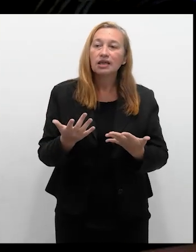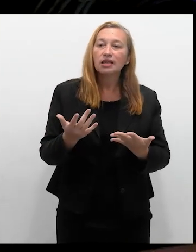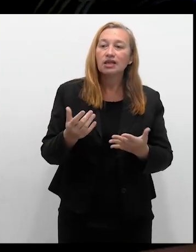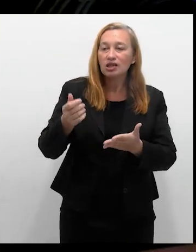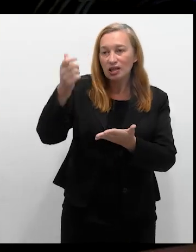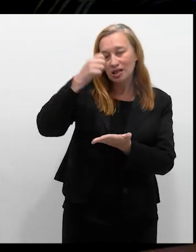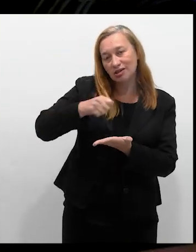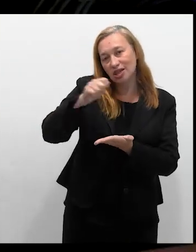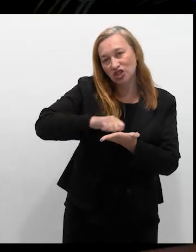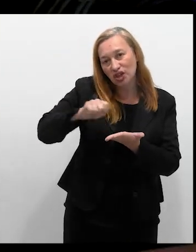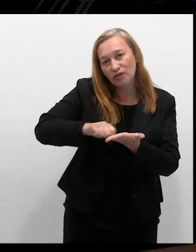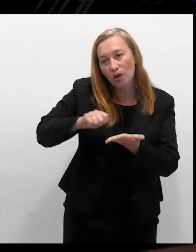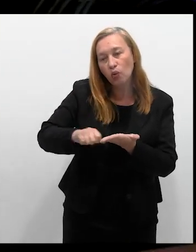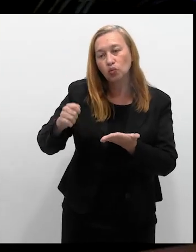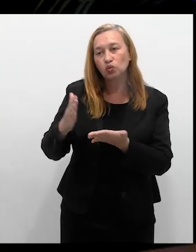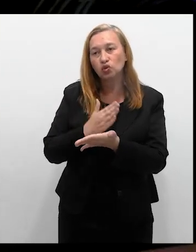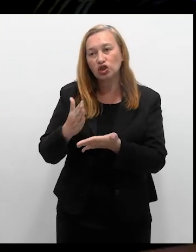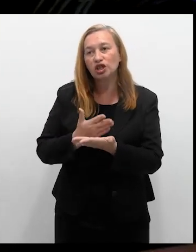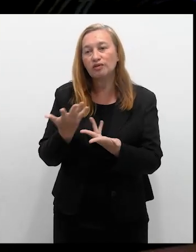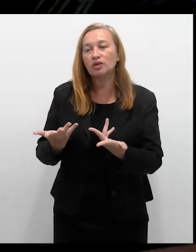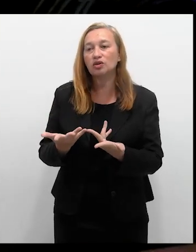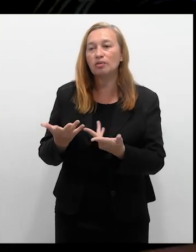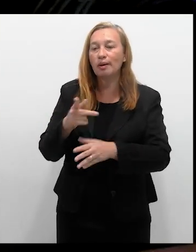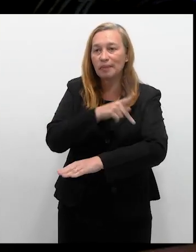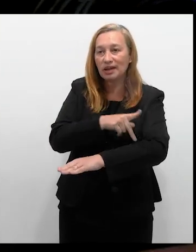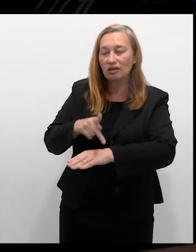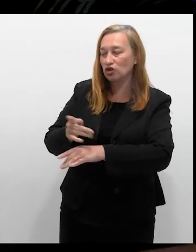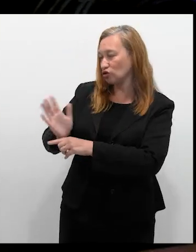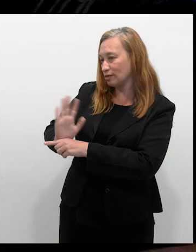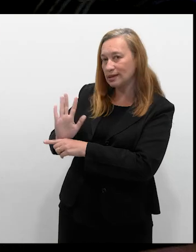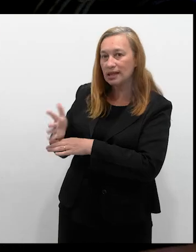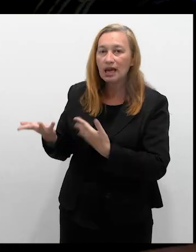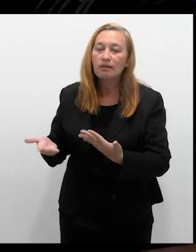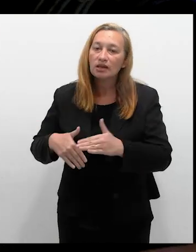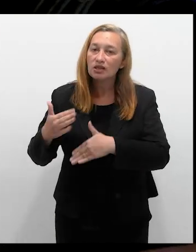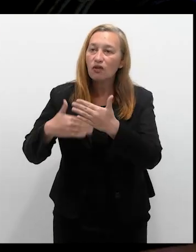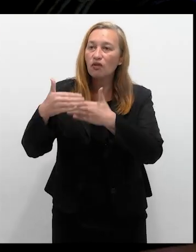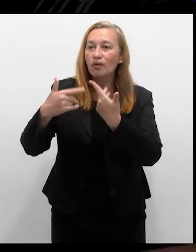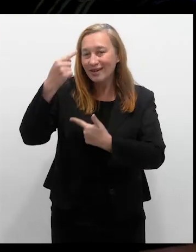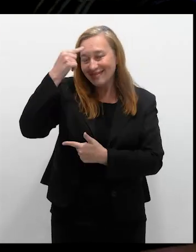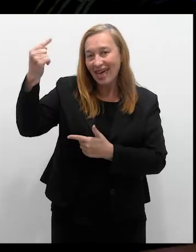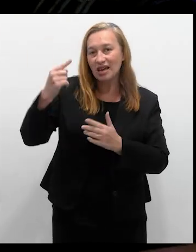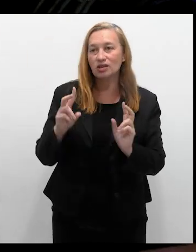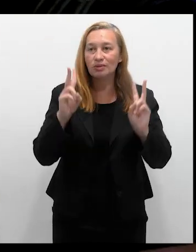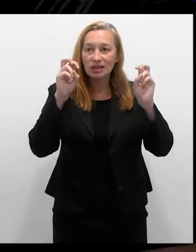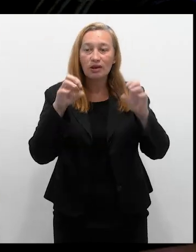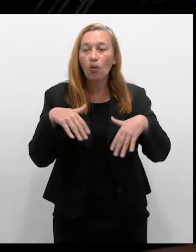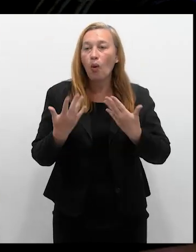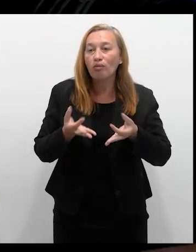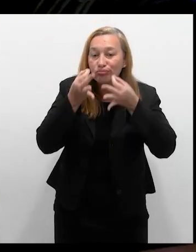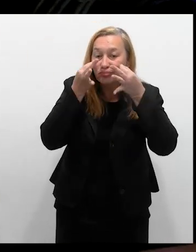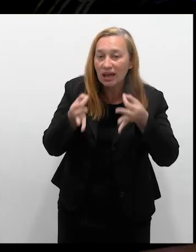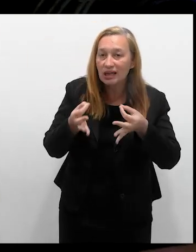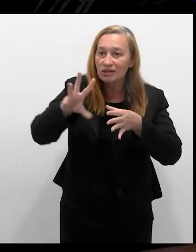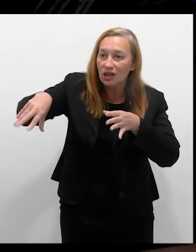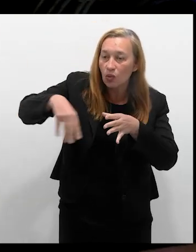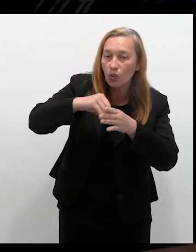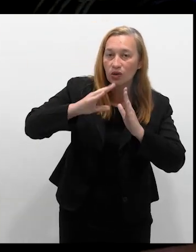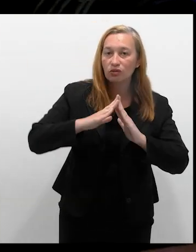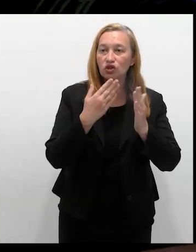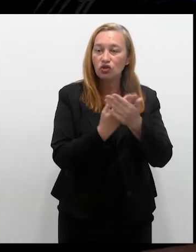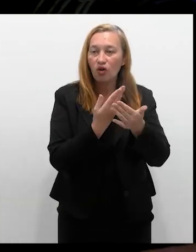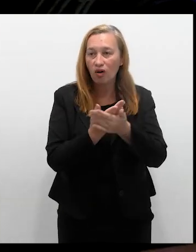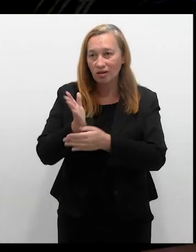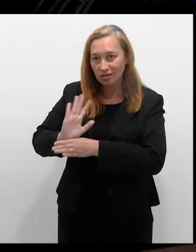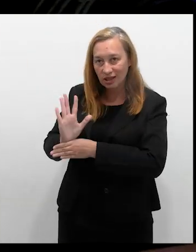E ele escreveu um dos livros sobre a pedagogia do cinema, né? Desenvolveu ideias sobre isso, né? Qual é o interesse de você trazer